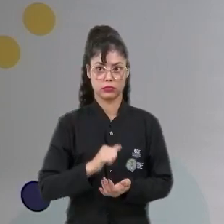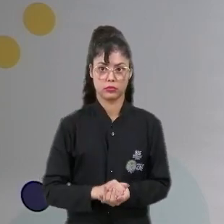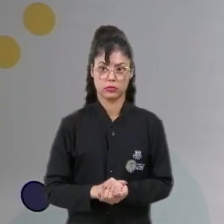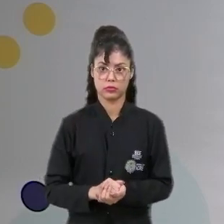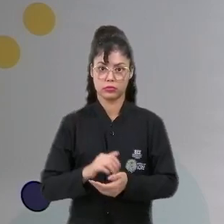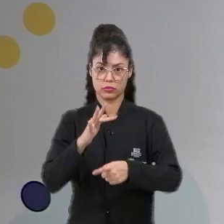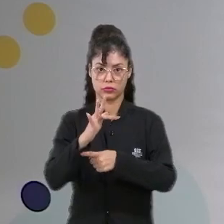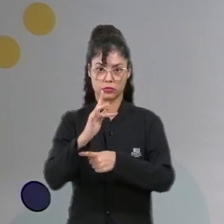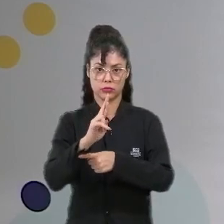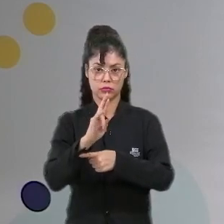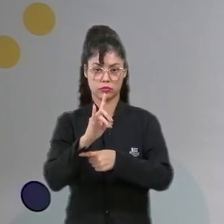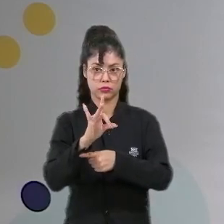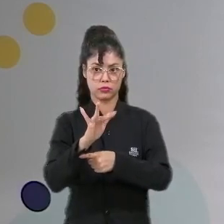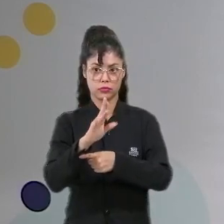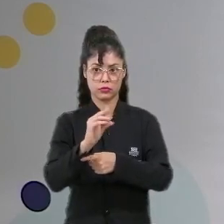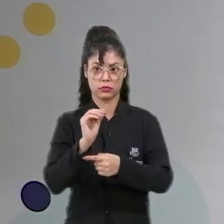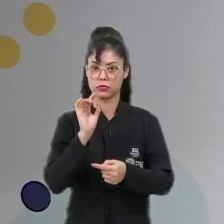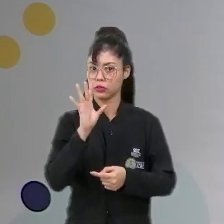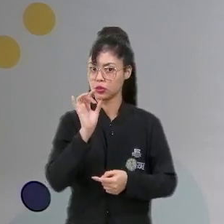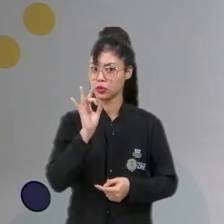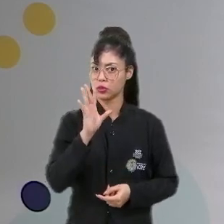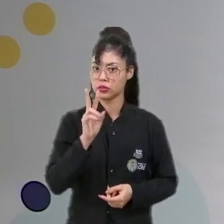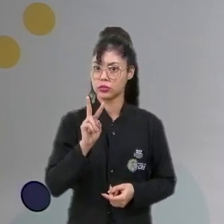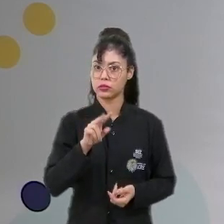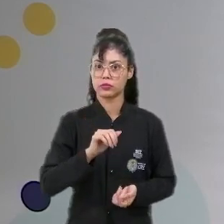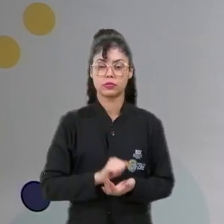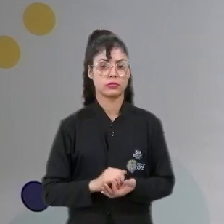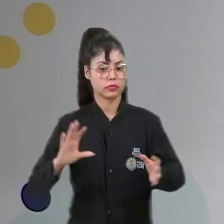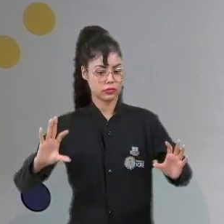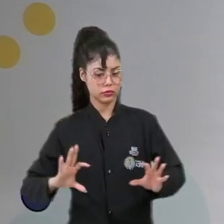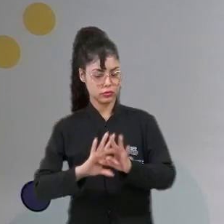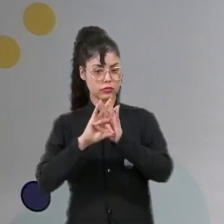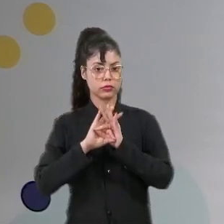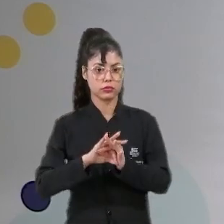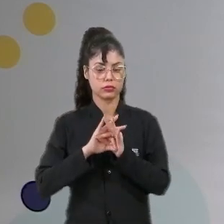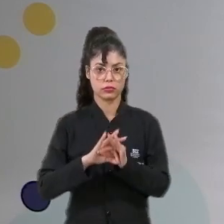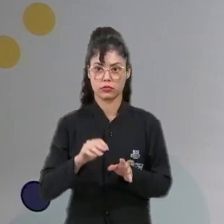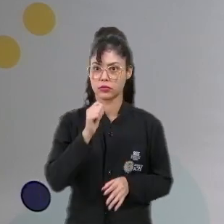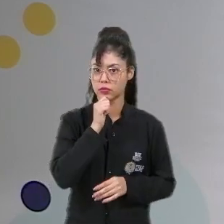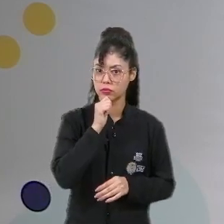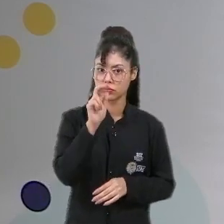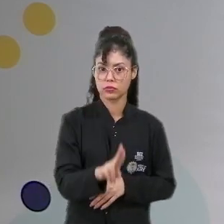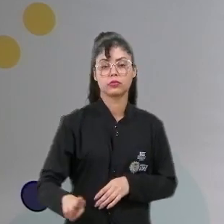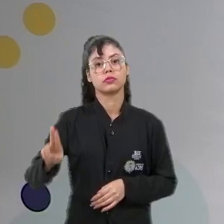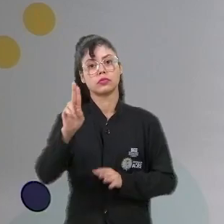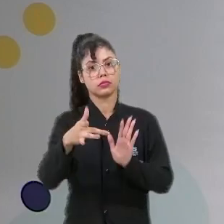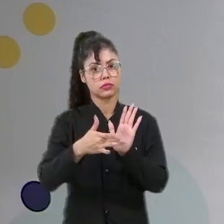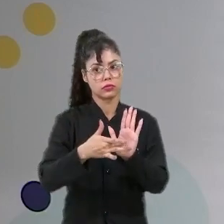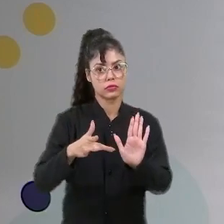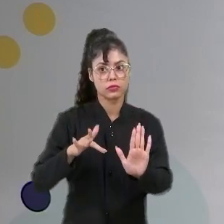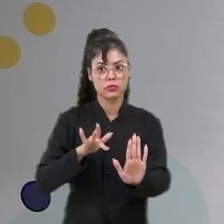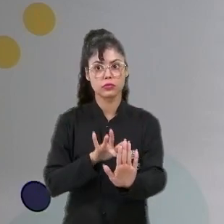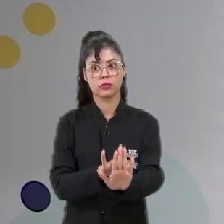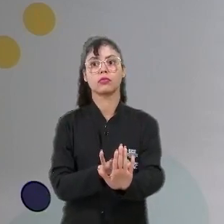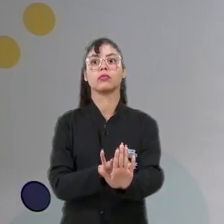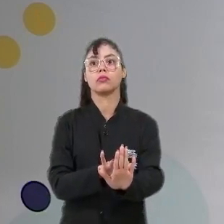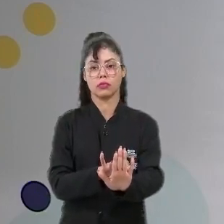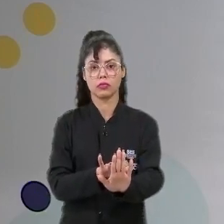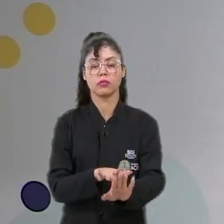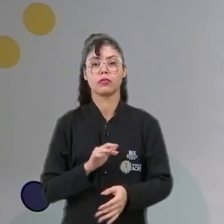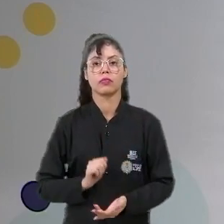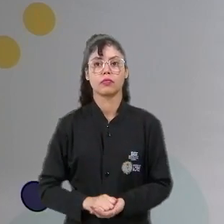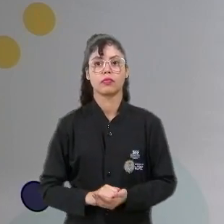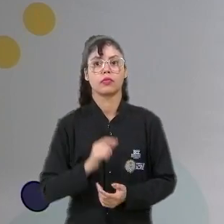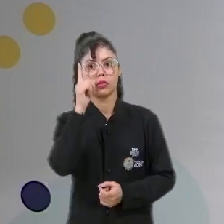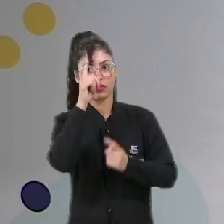sentido figurado. Ele apenas está relacionando, ali usando uma metáfora, utilizando, poderia